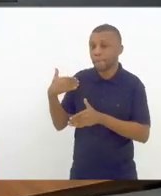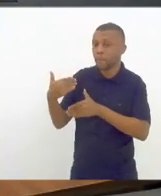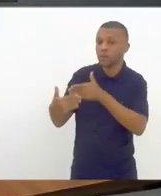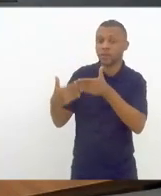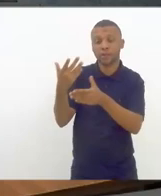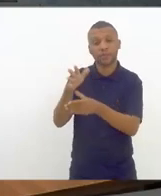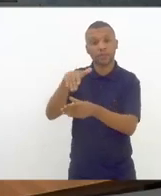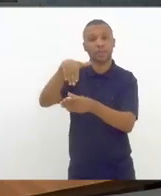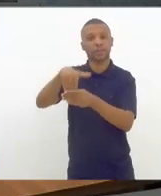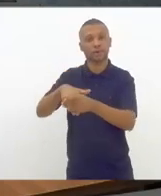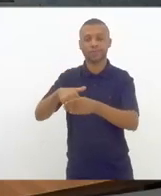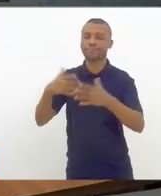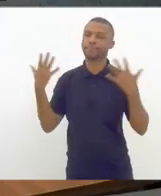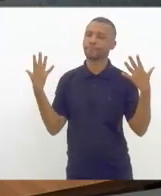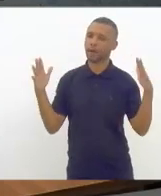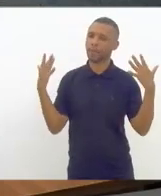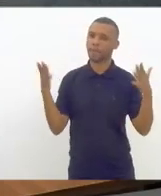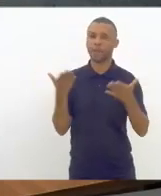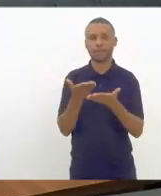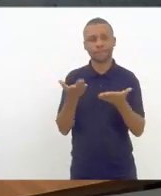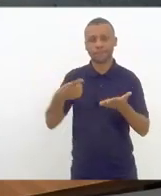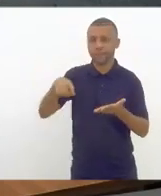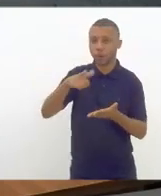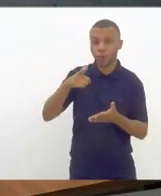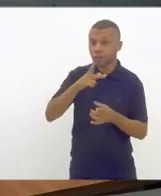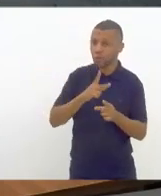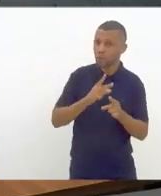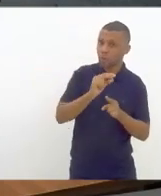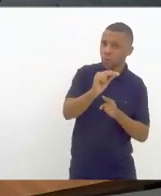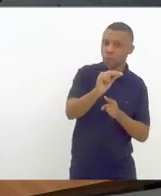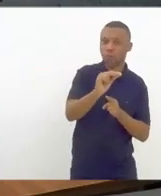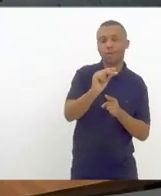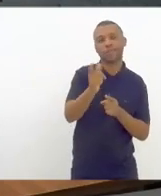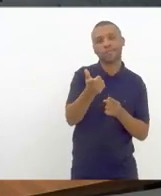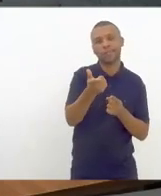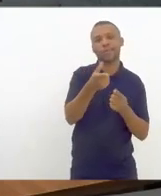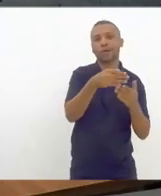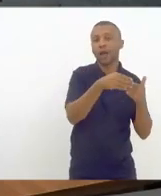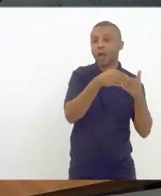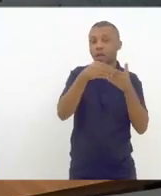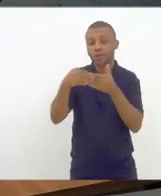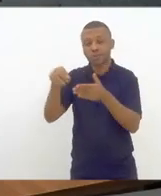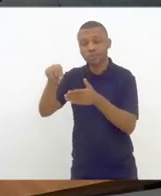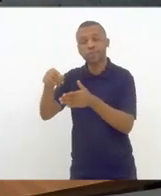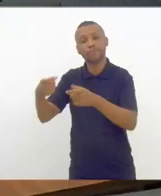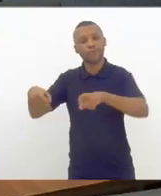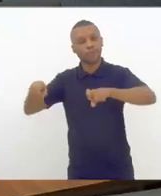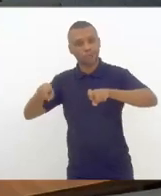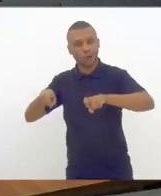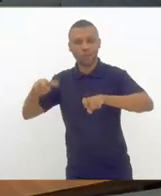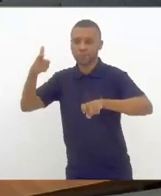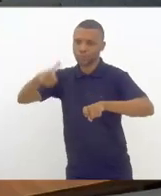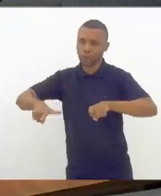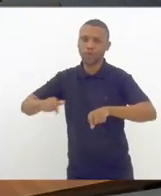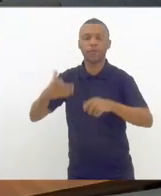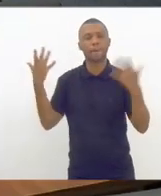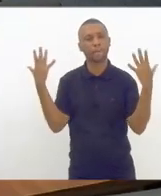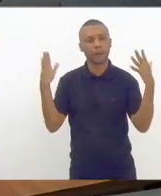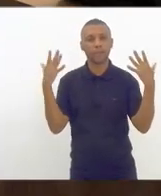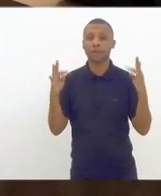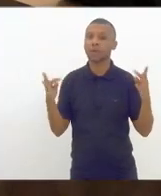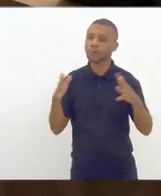eleitoral. Meus parabéns a todos que foram reeleitos e reconduzidos. E parabéns também a todos que construíram esse